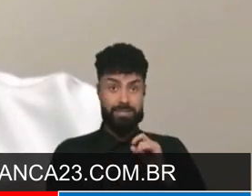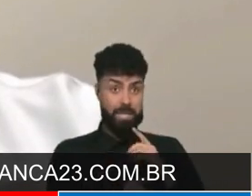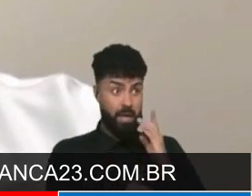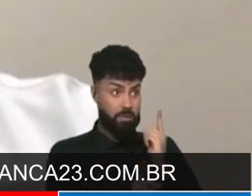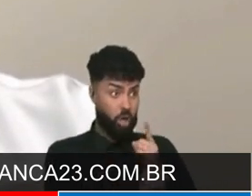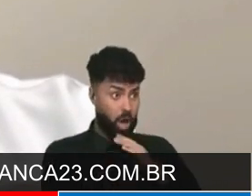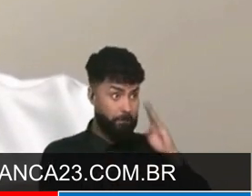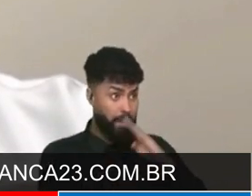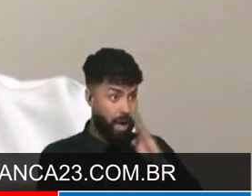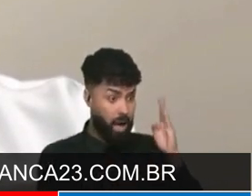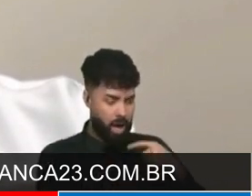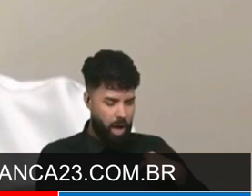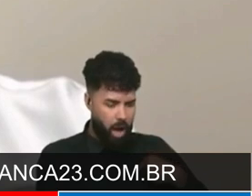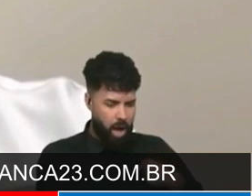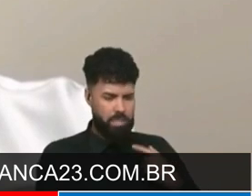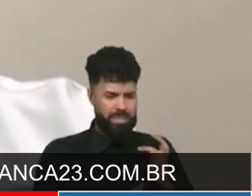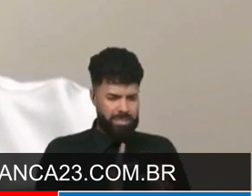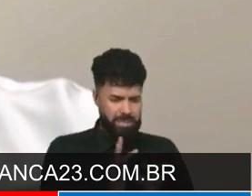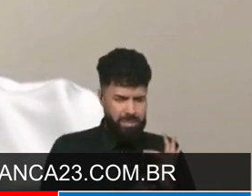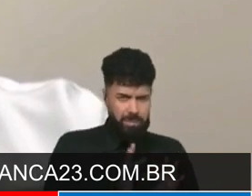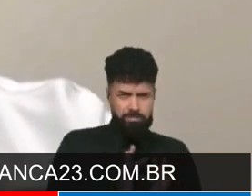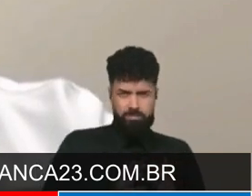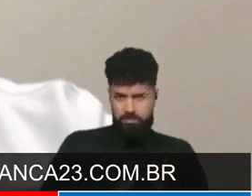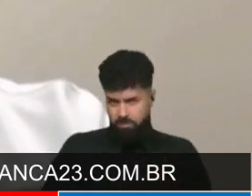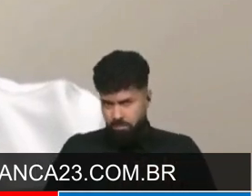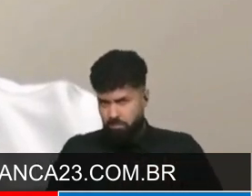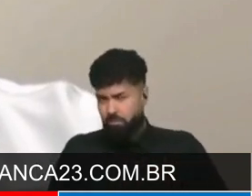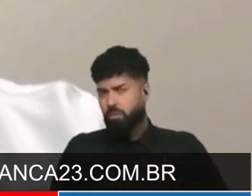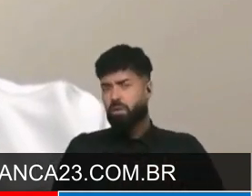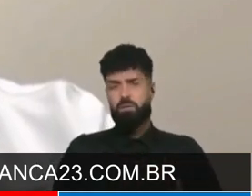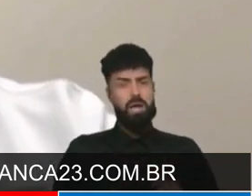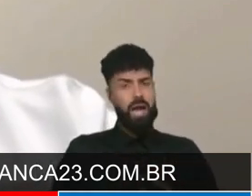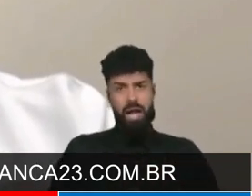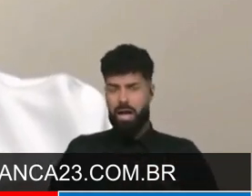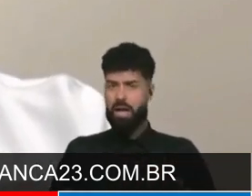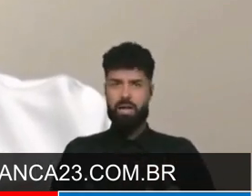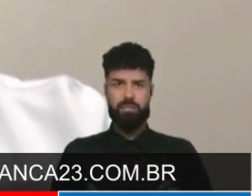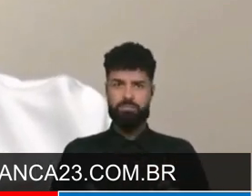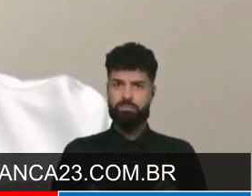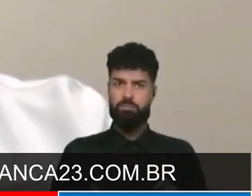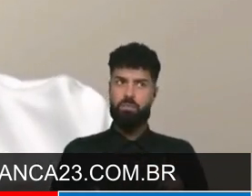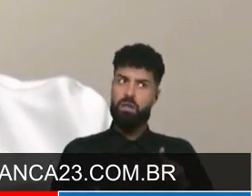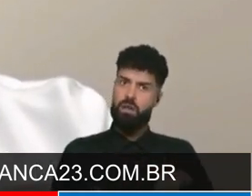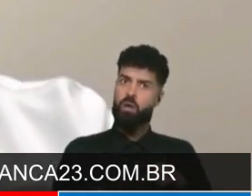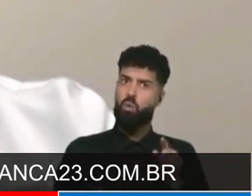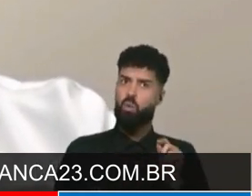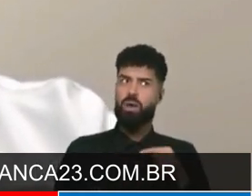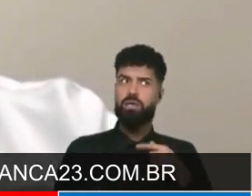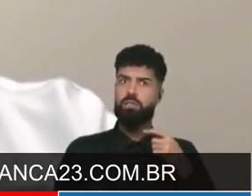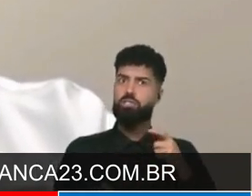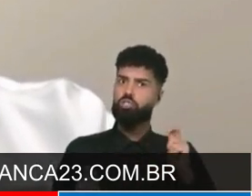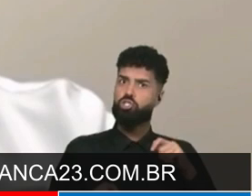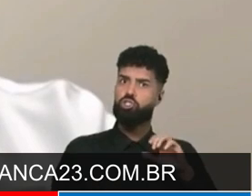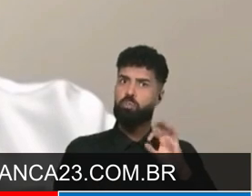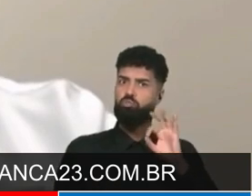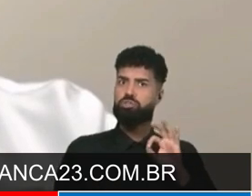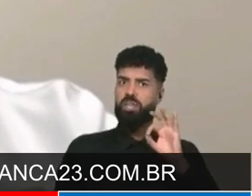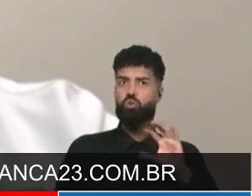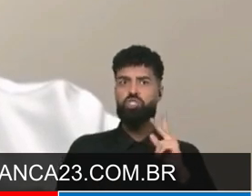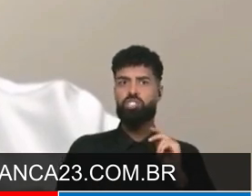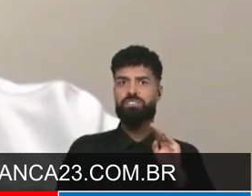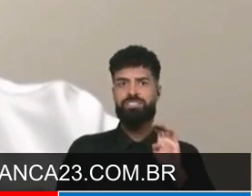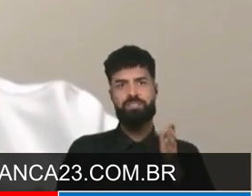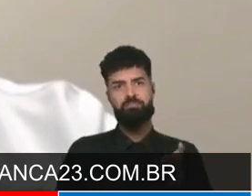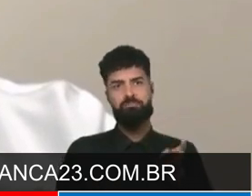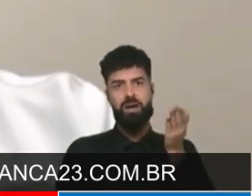o tratamento curativo, né, do paciente ficar curado do câncer, ele tem essa chance maior disso